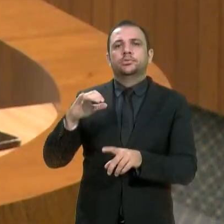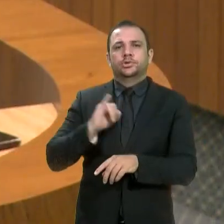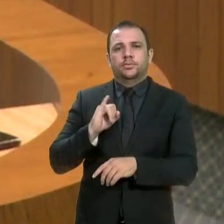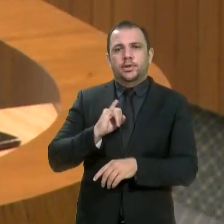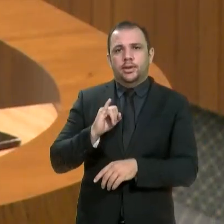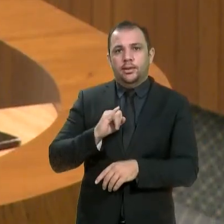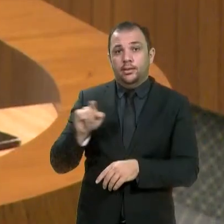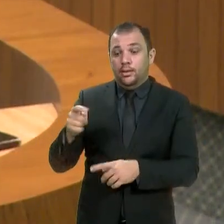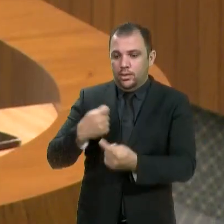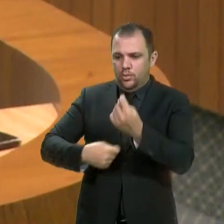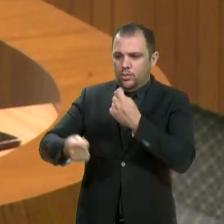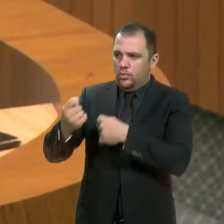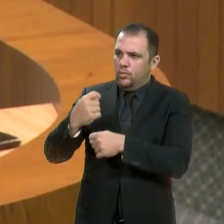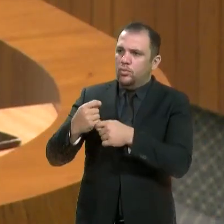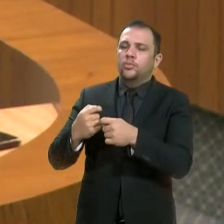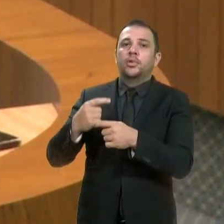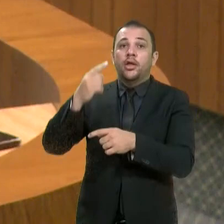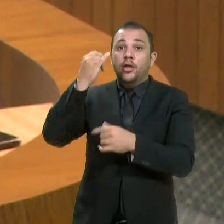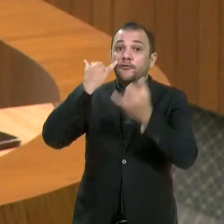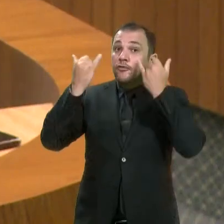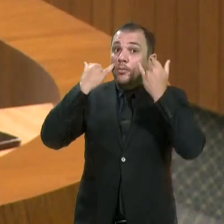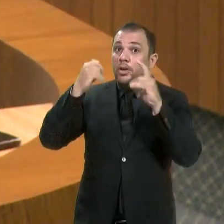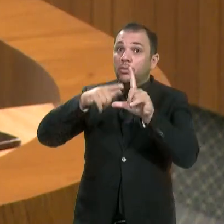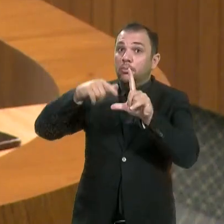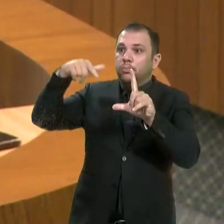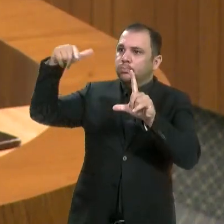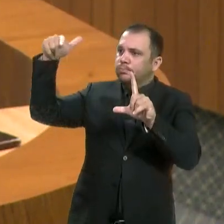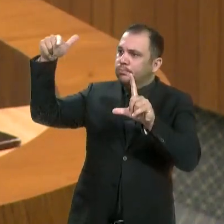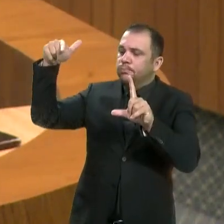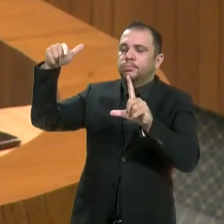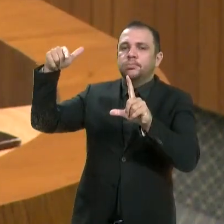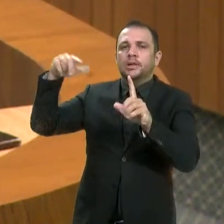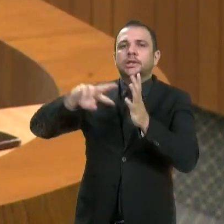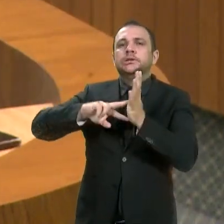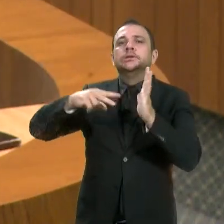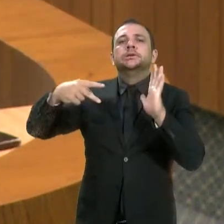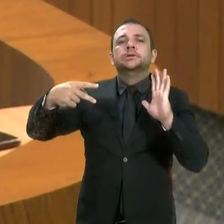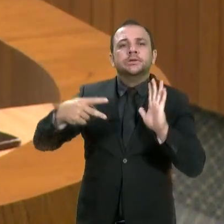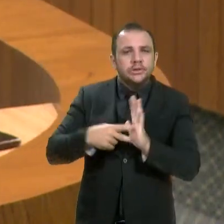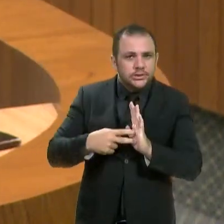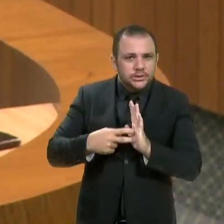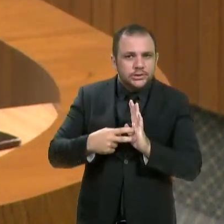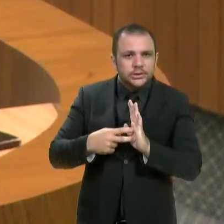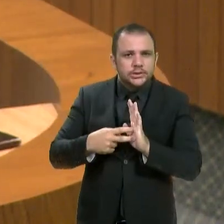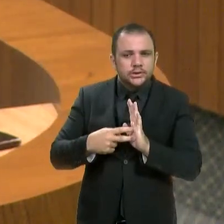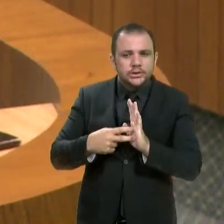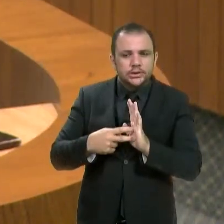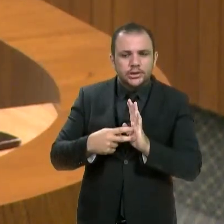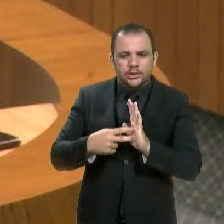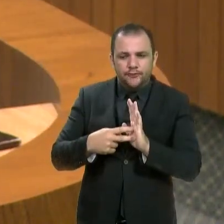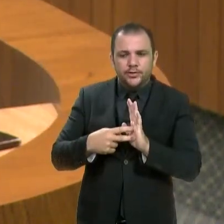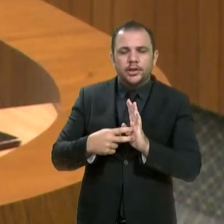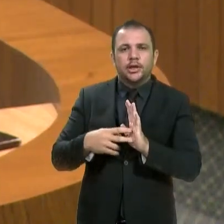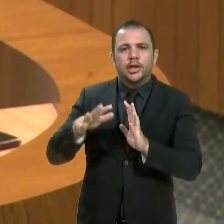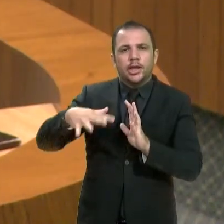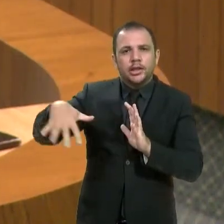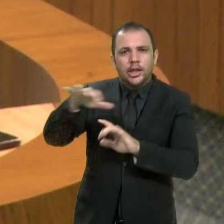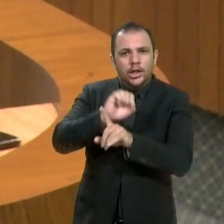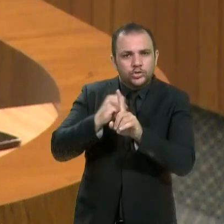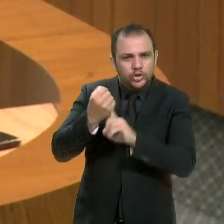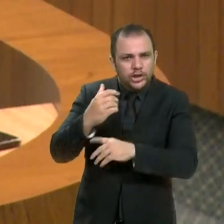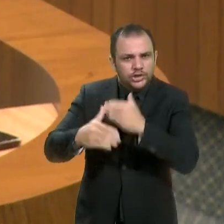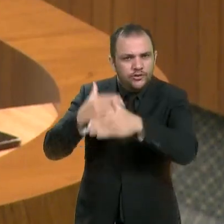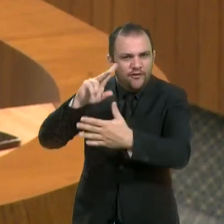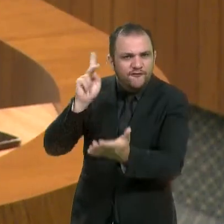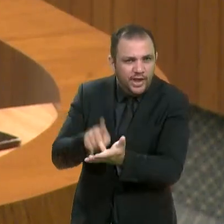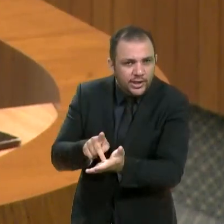econômicos maiores seja, de fato, a matriz para o momento de desenvolvimento desse Estado.